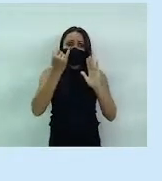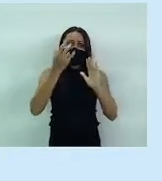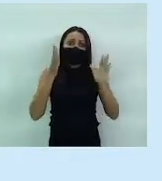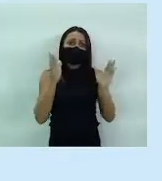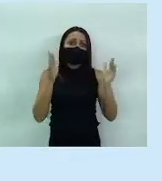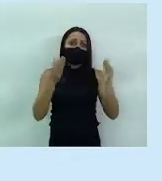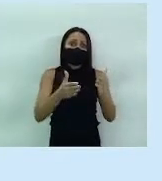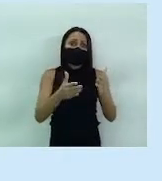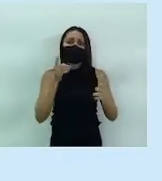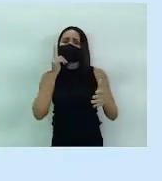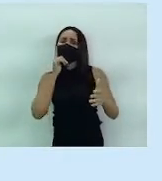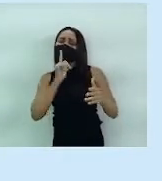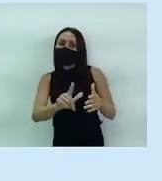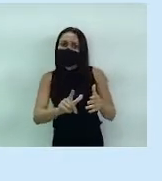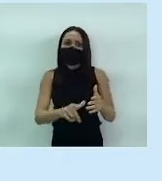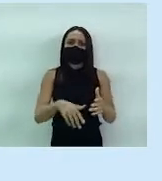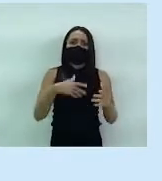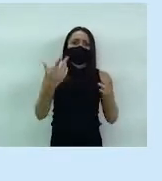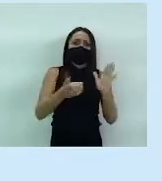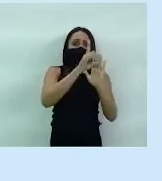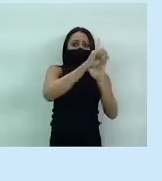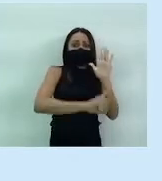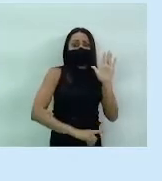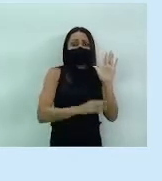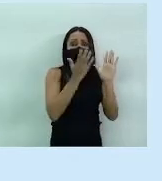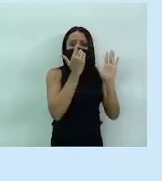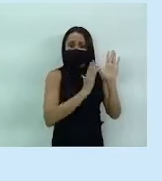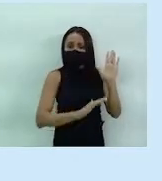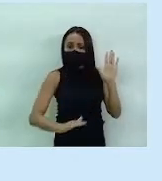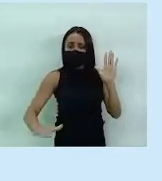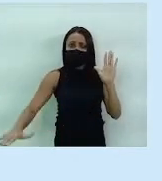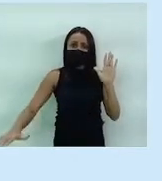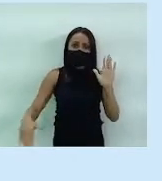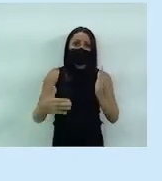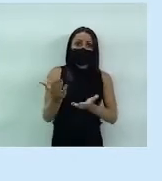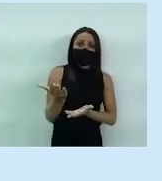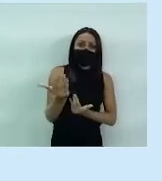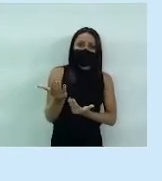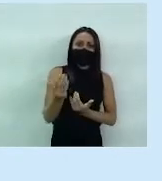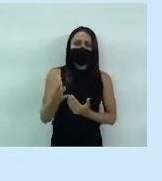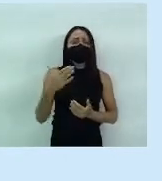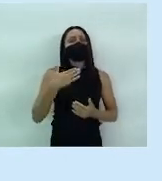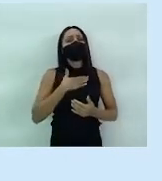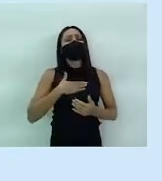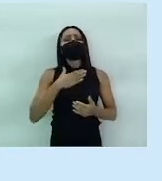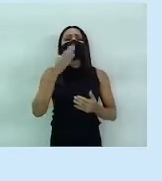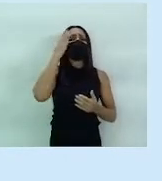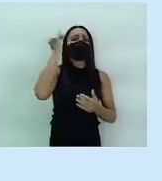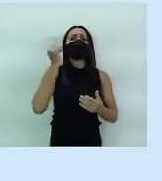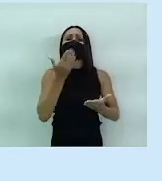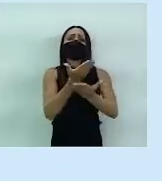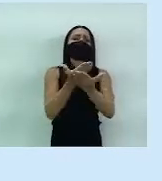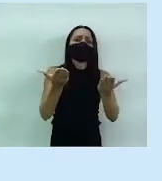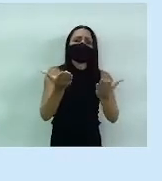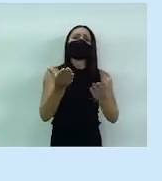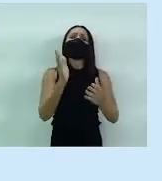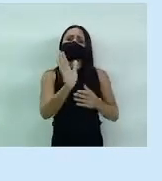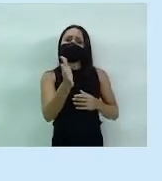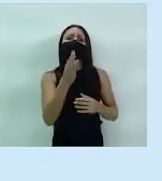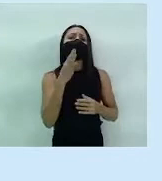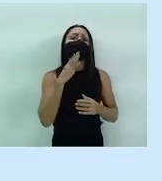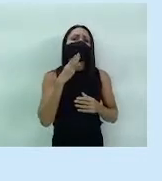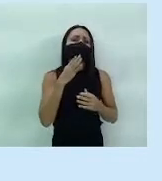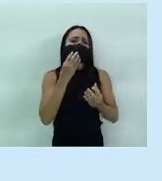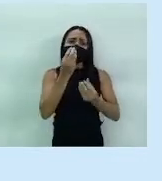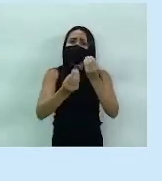a conquistas em relação aos direitos das crianças e dos adolescentes. E eu gostaria de saber se vocês já conheciam, como